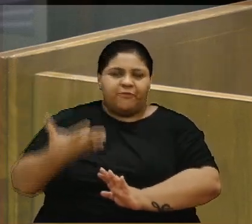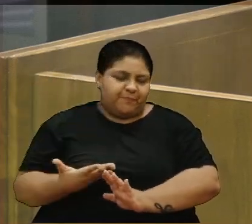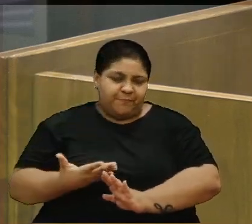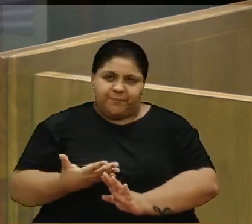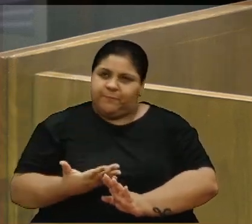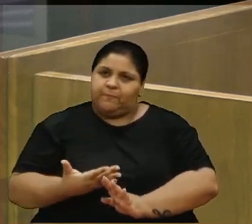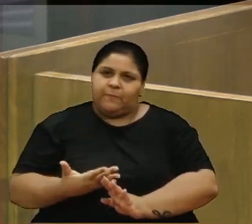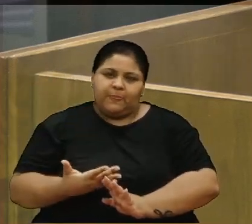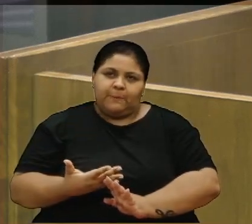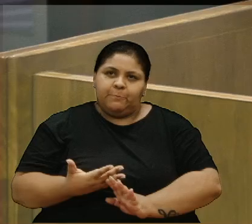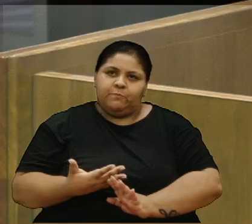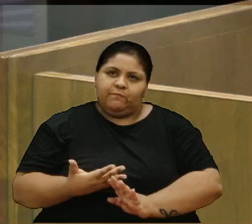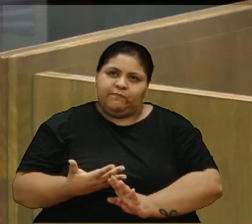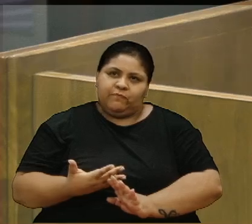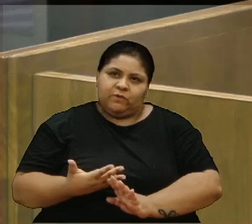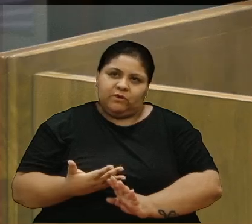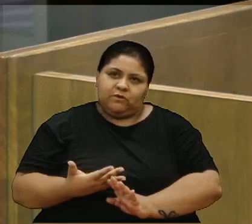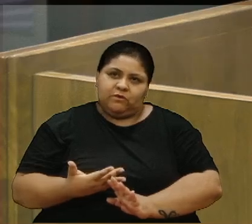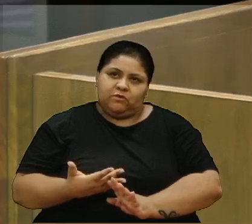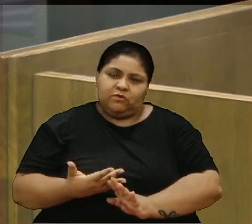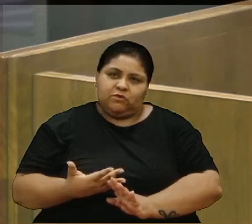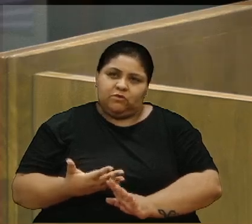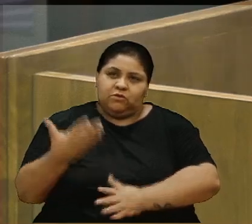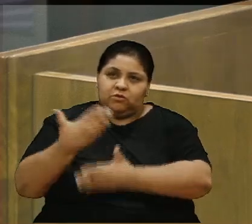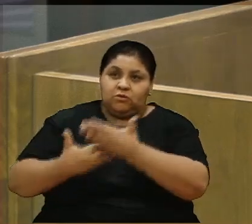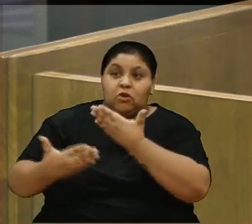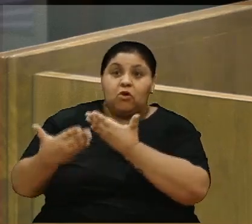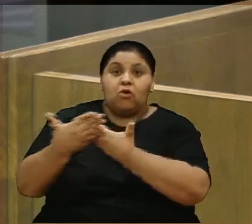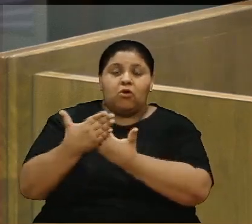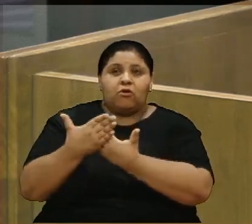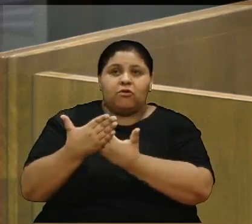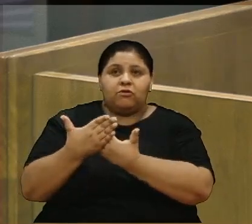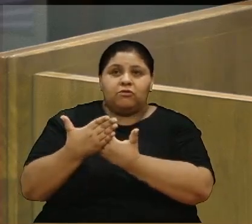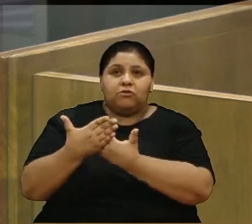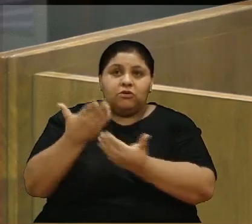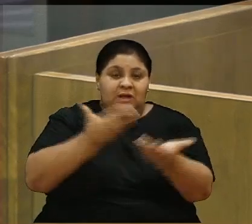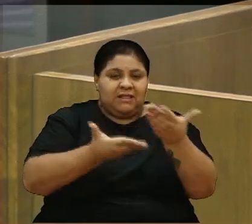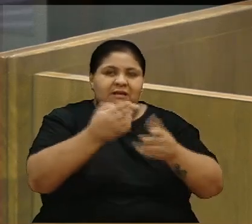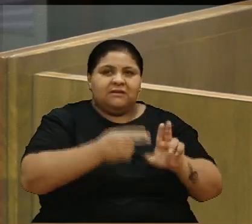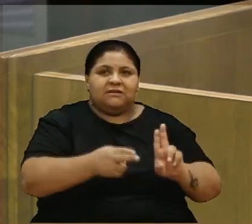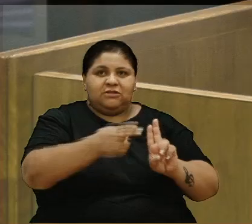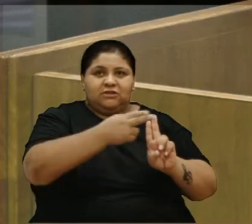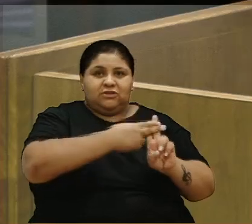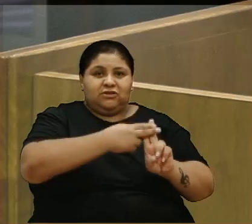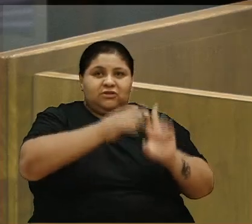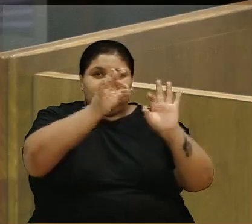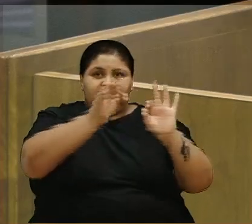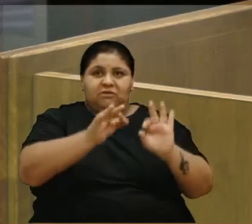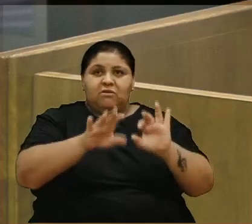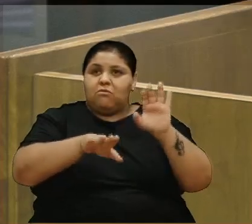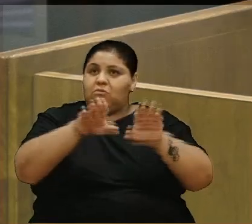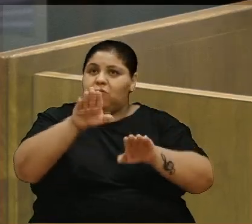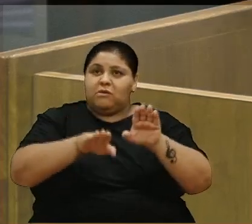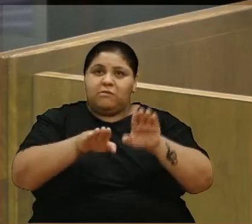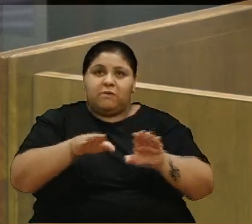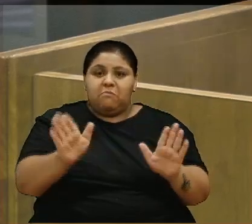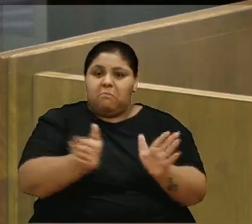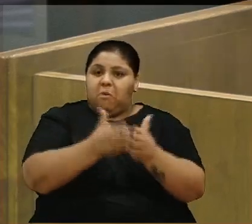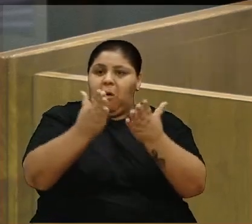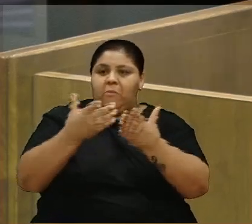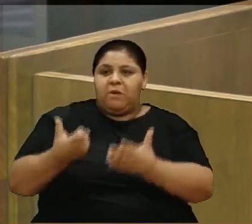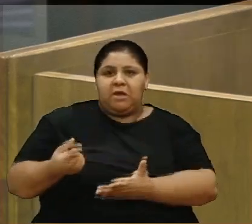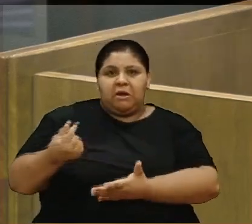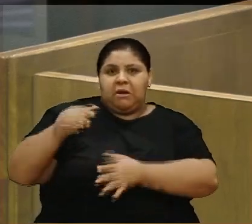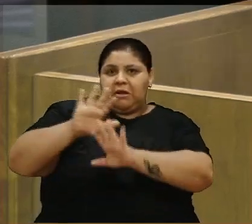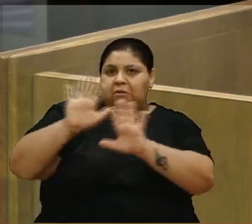né? E todo mundo deveria ser atendido pelo SUS de qualidade, independente da classe social.